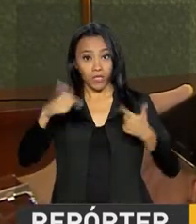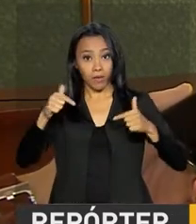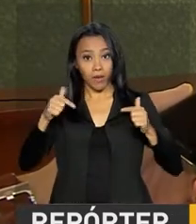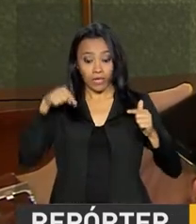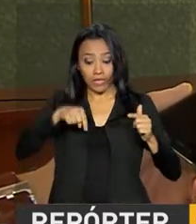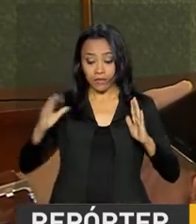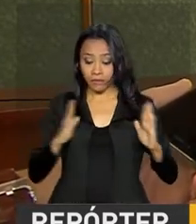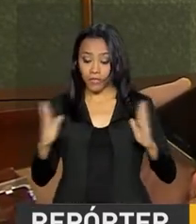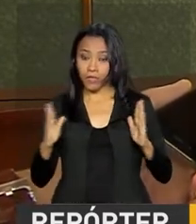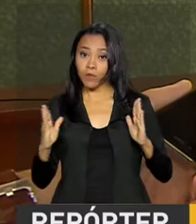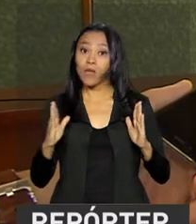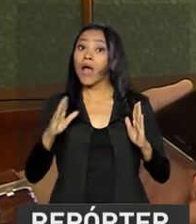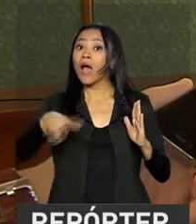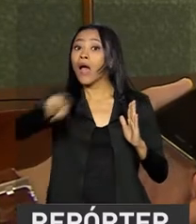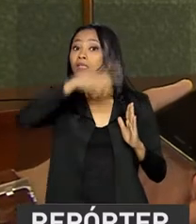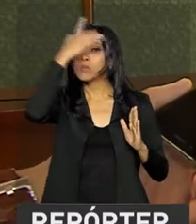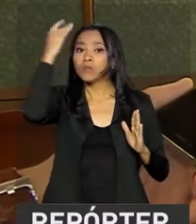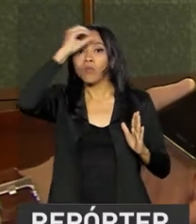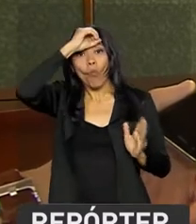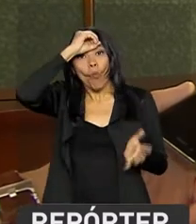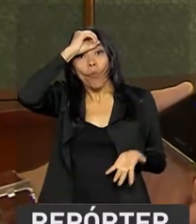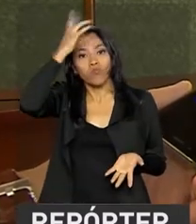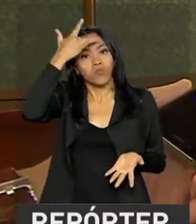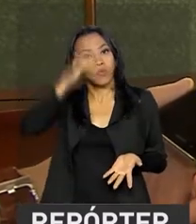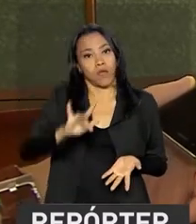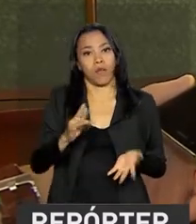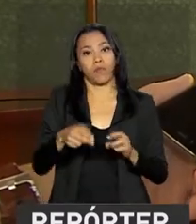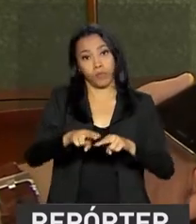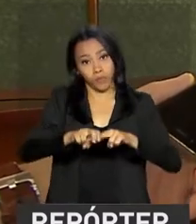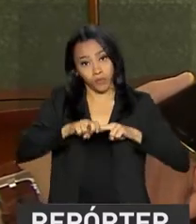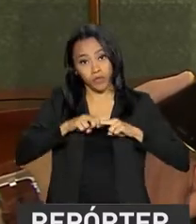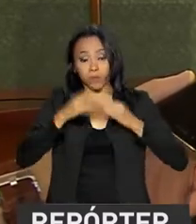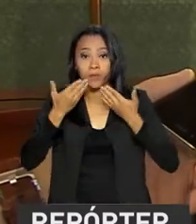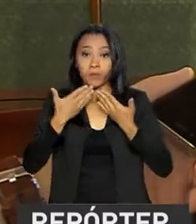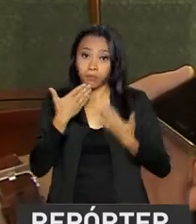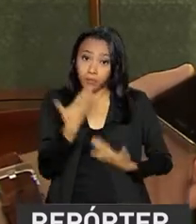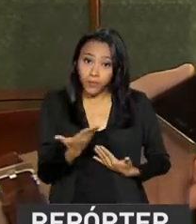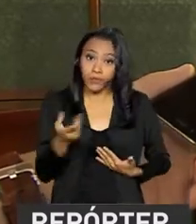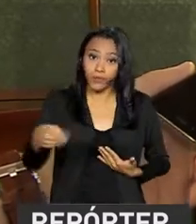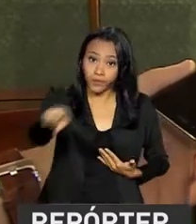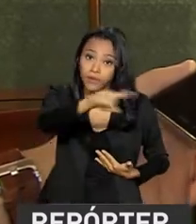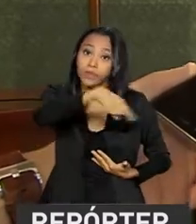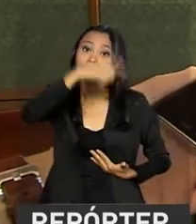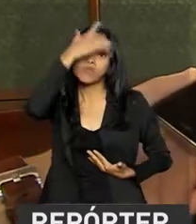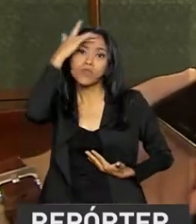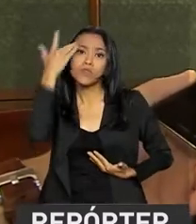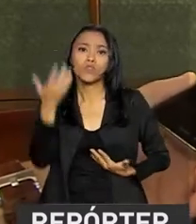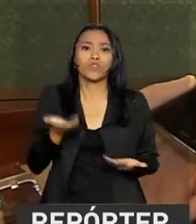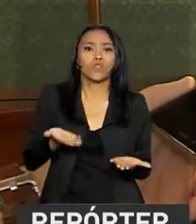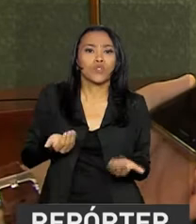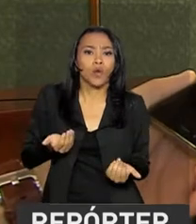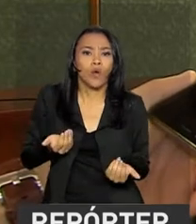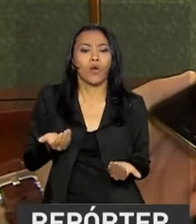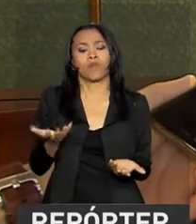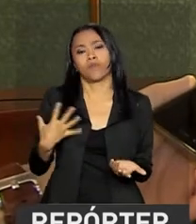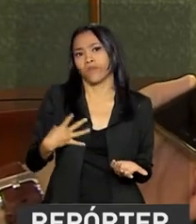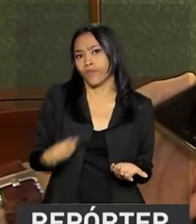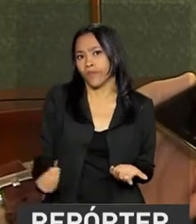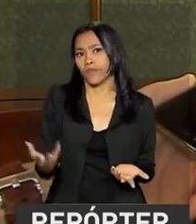aplicados então com isso a gente está pedindo auxílio é para aquelas pessoas mais novas filhos